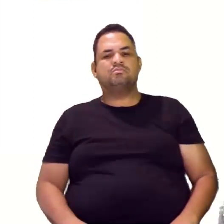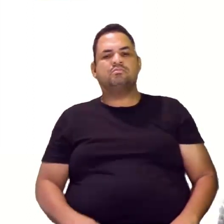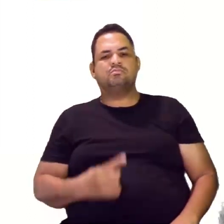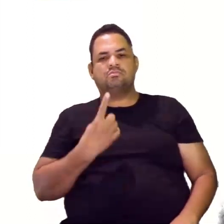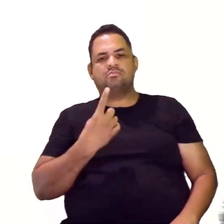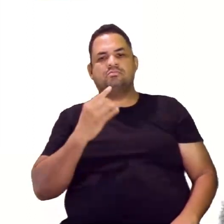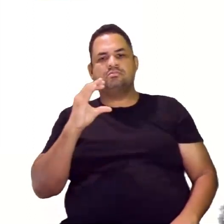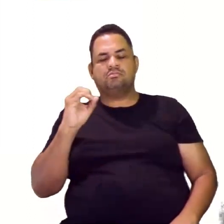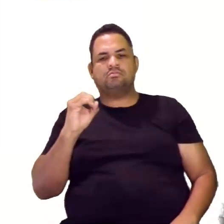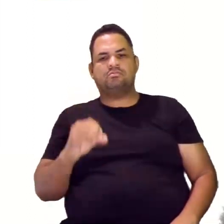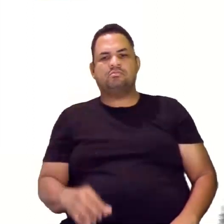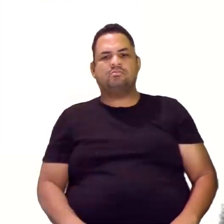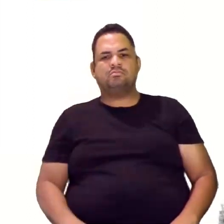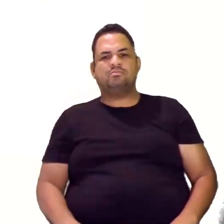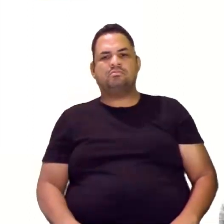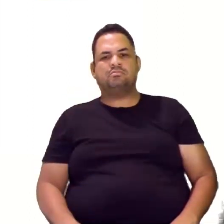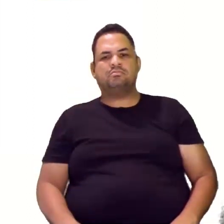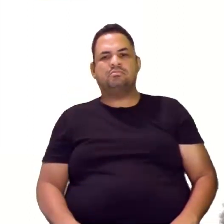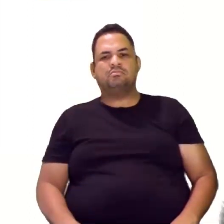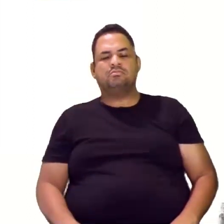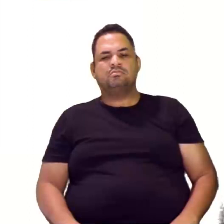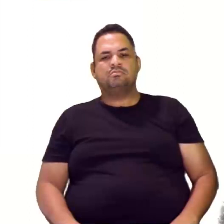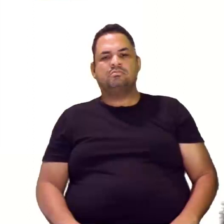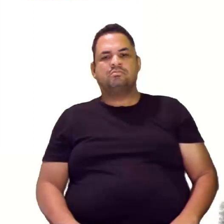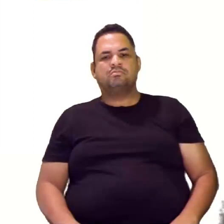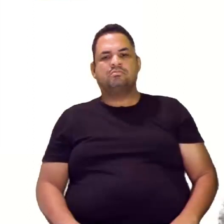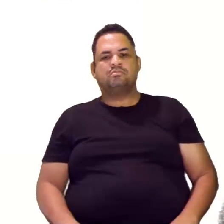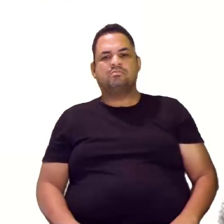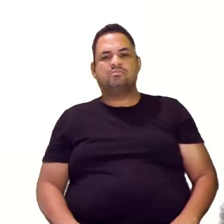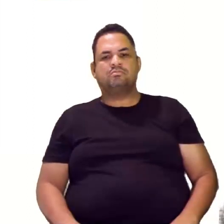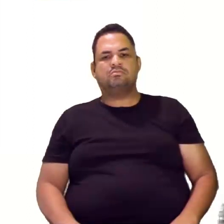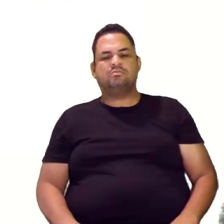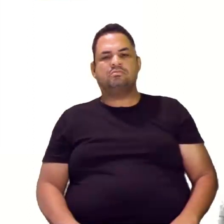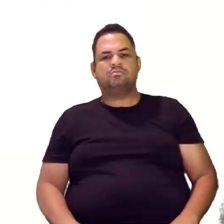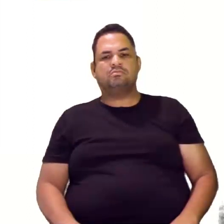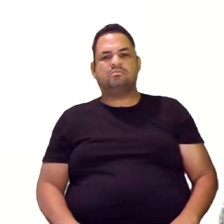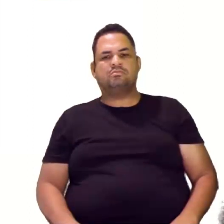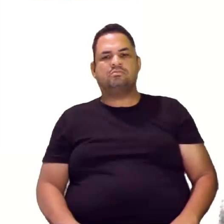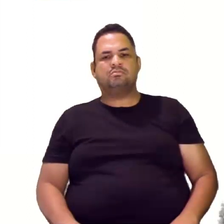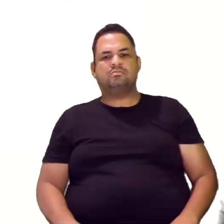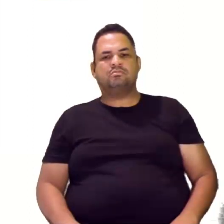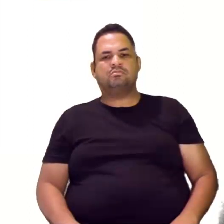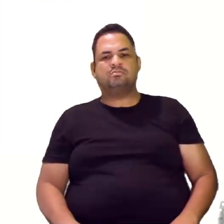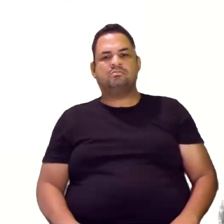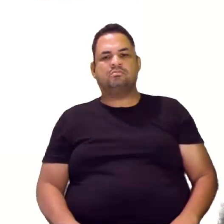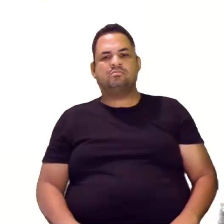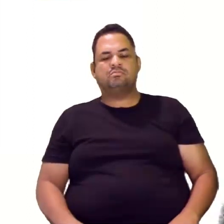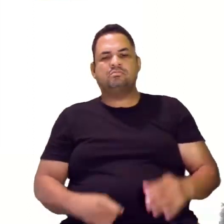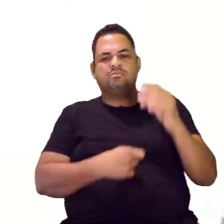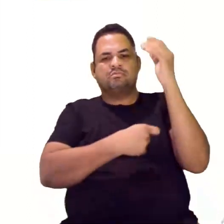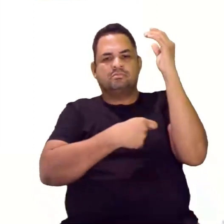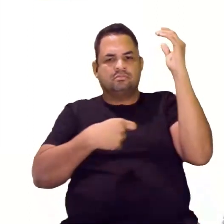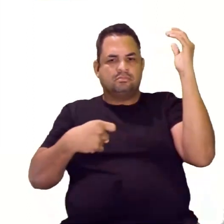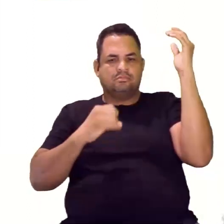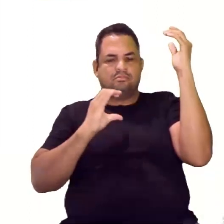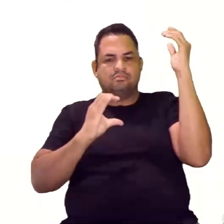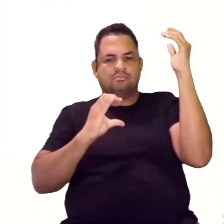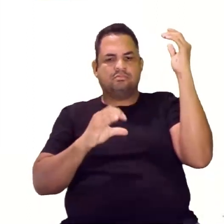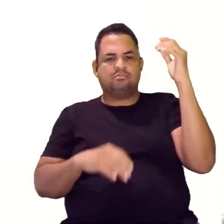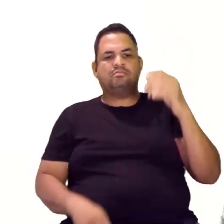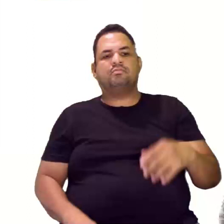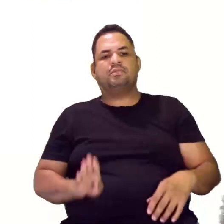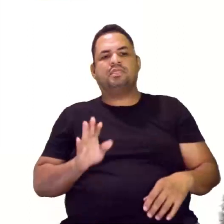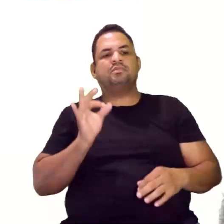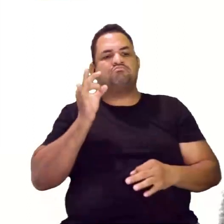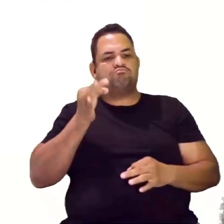1, 0. Sempre. Ah, lembrei. Sempre, né? Do C. Uh-huh. Aqui a abscissa... Do C, né? Do C. Isso, vai tocar. Então, letra B